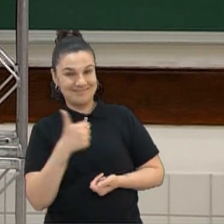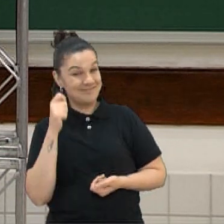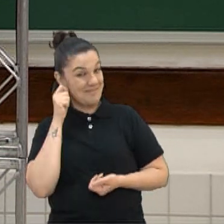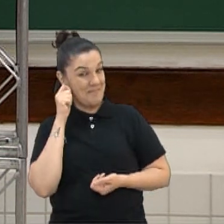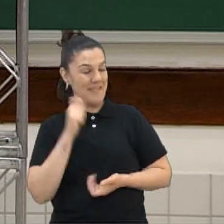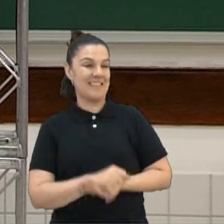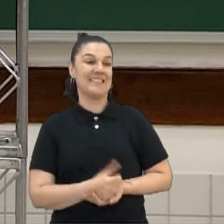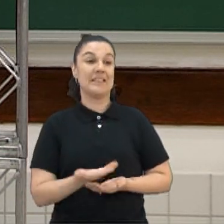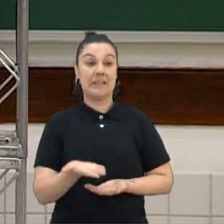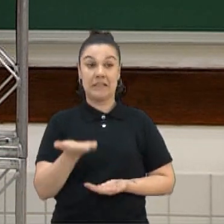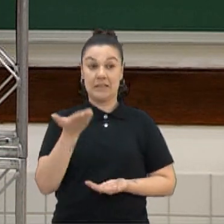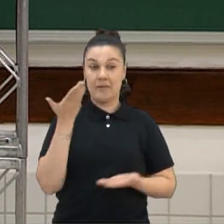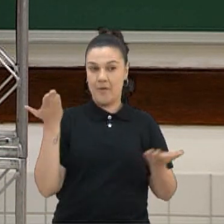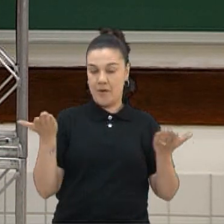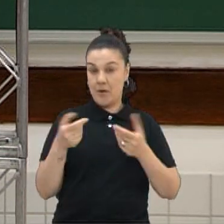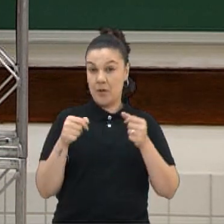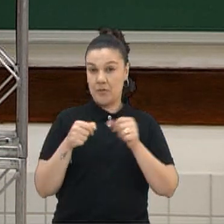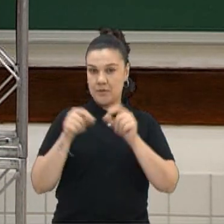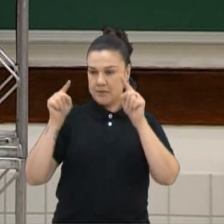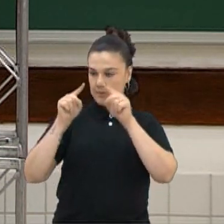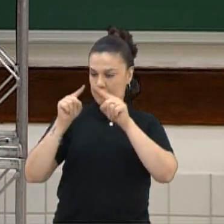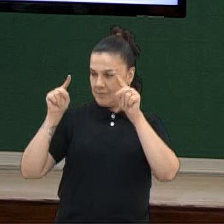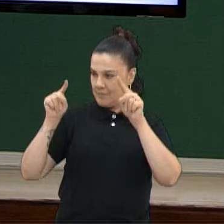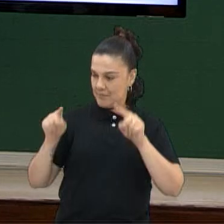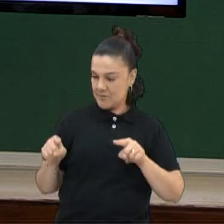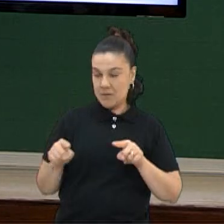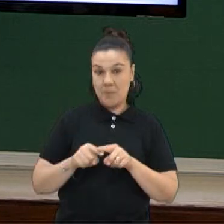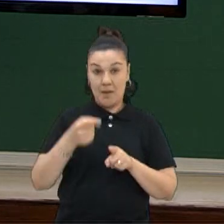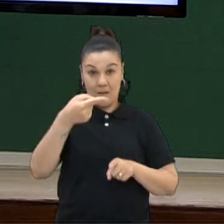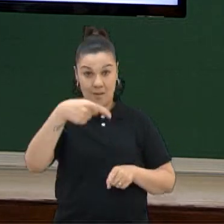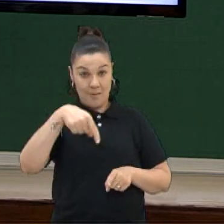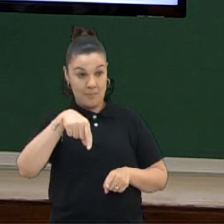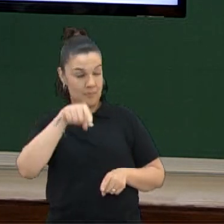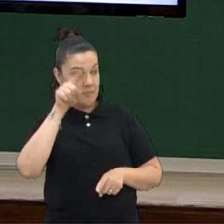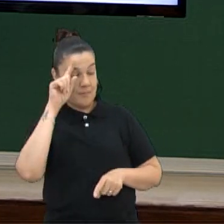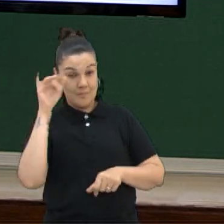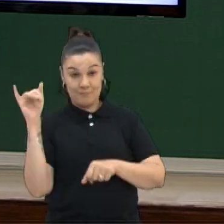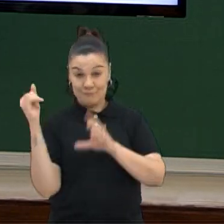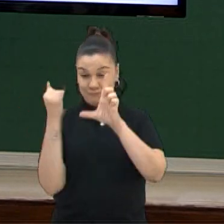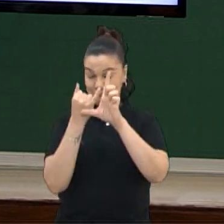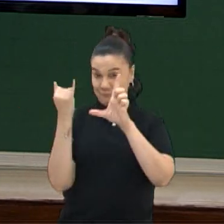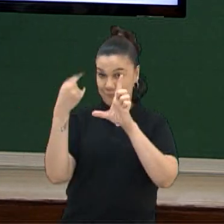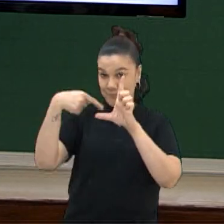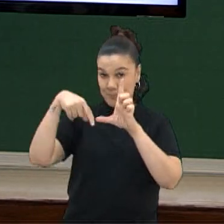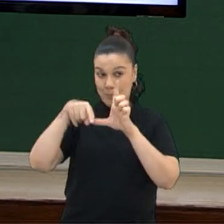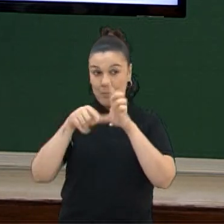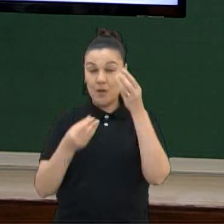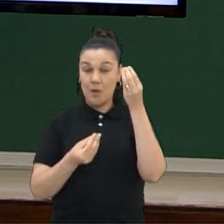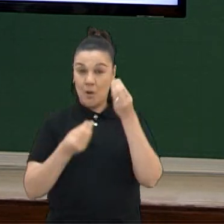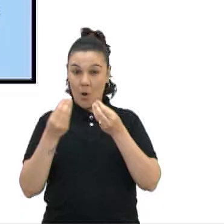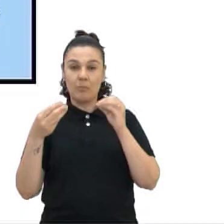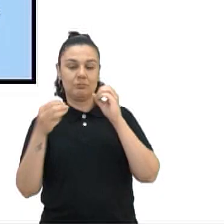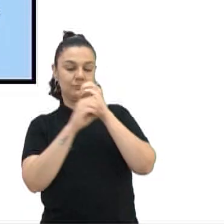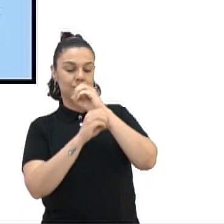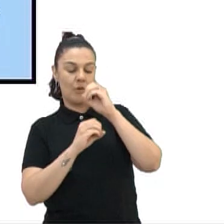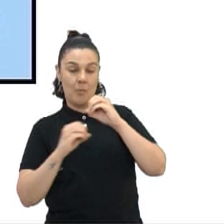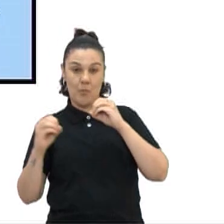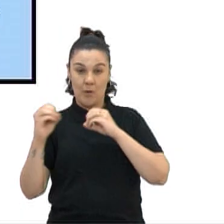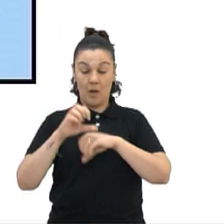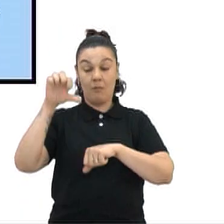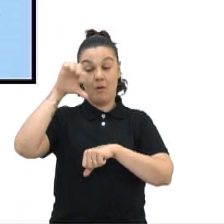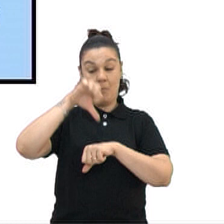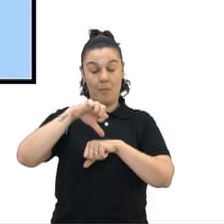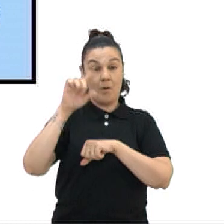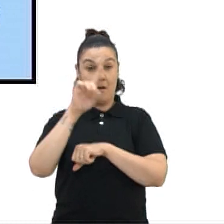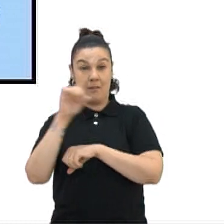então. Aí eu trouxe uma tabelinha aqui para vocês, para ilustrar para vocês a questão das moléculas polares e